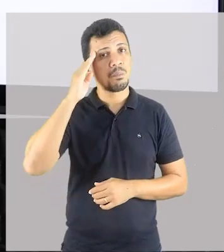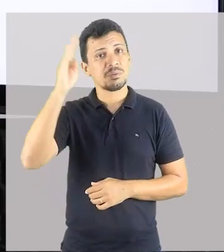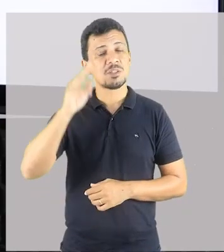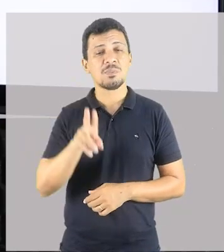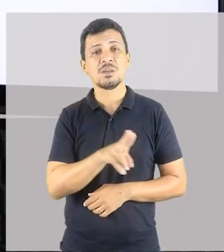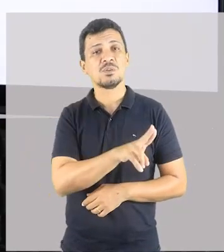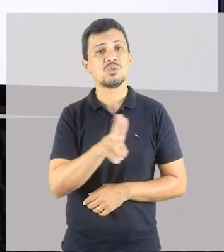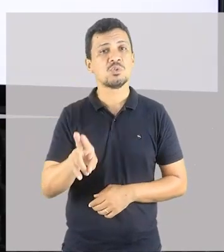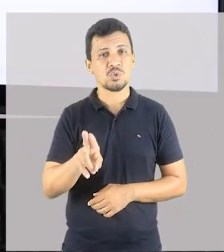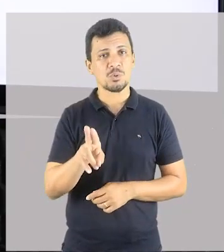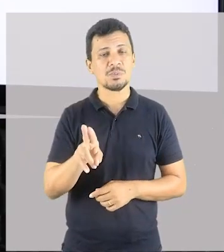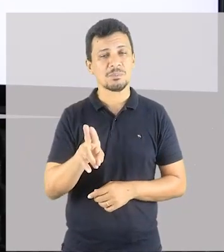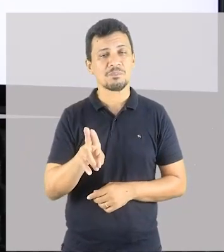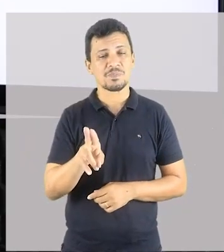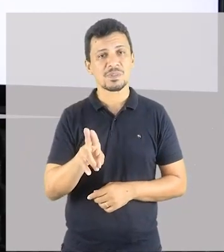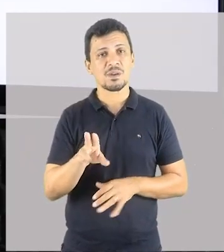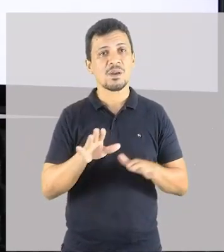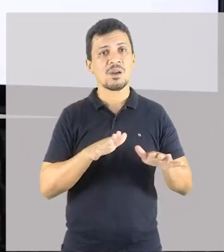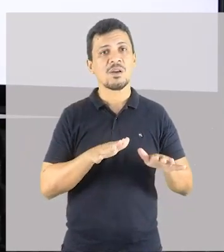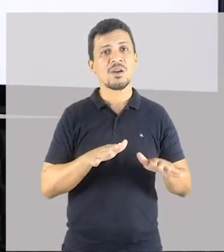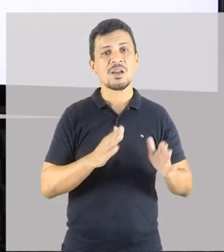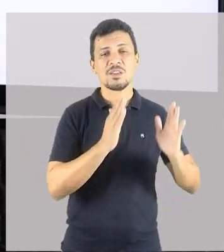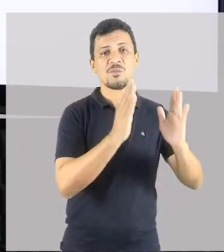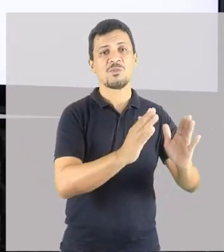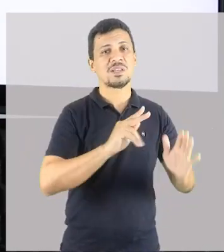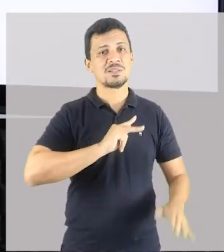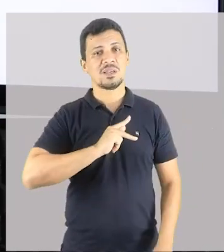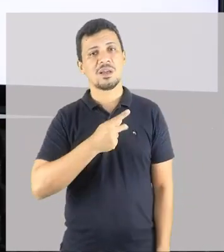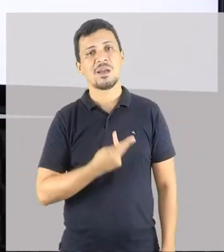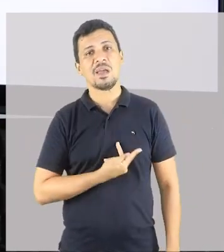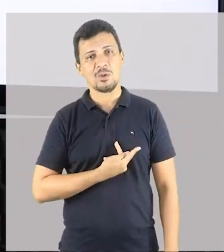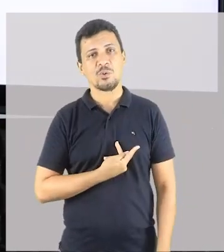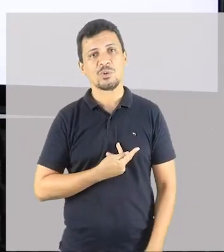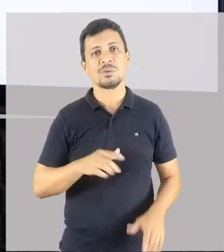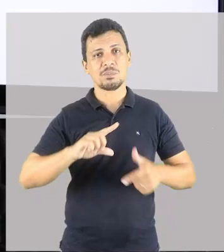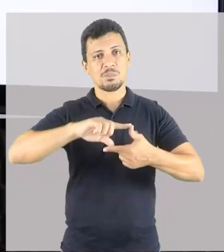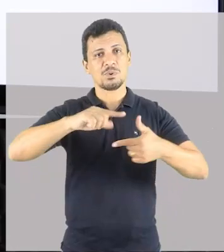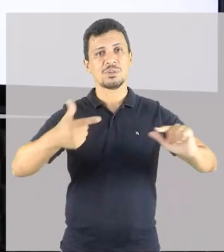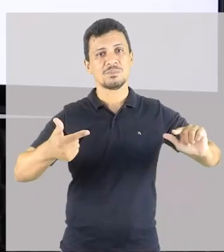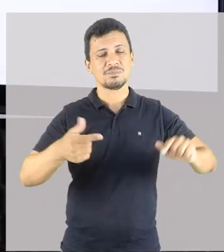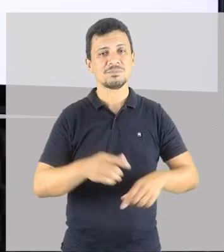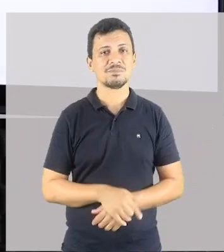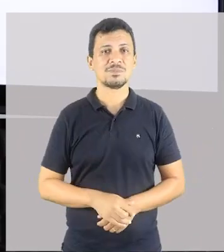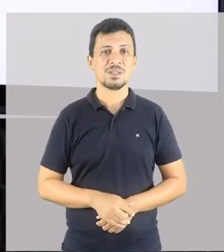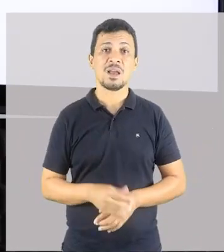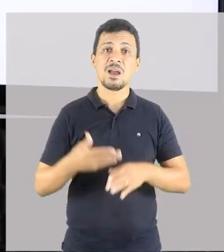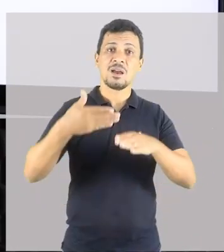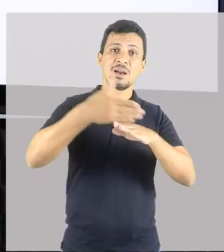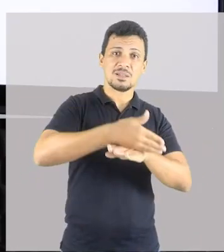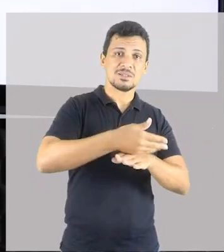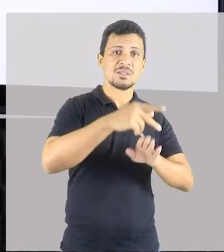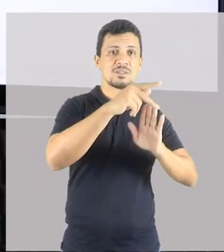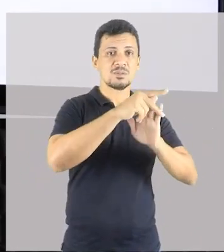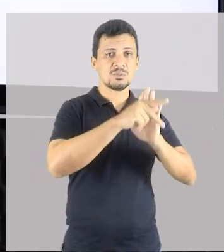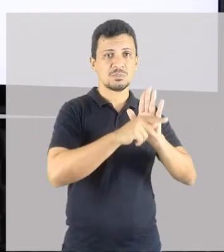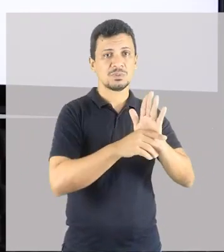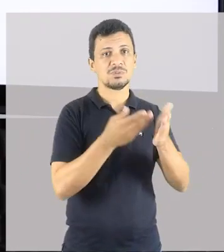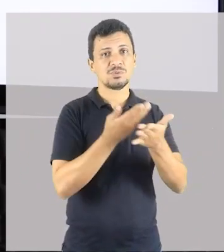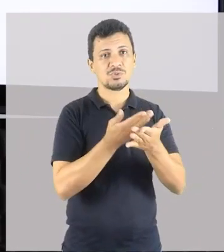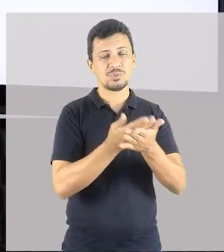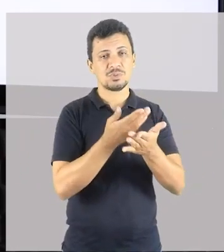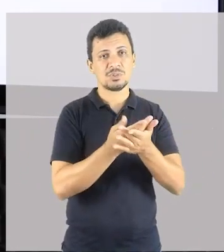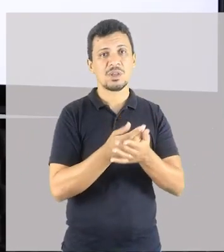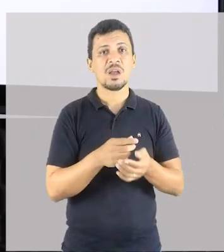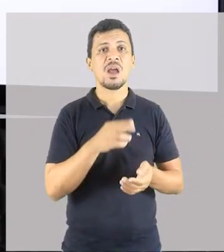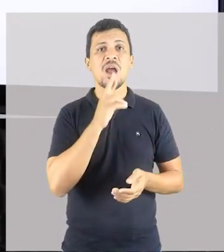principais nomes da fase heróica do modernismo. Tá? Mais uma vez, eu peço que acessem o plano de estudo para que